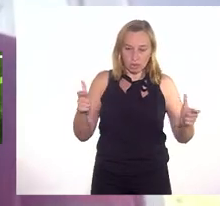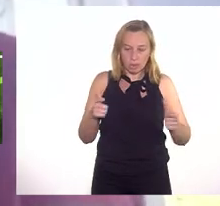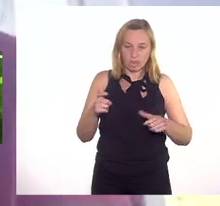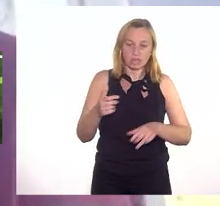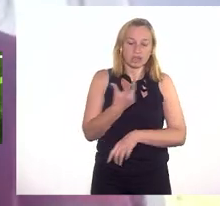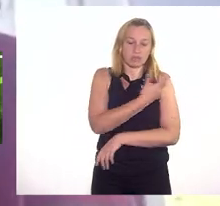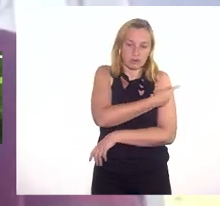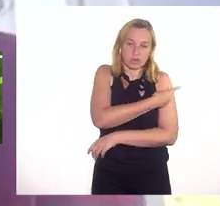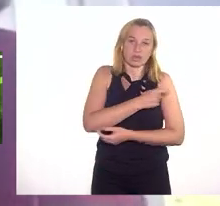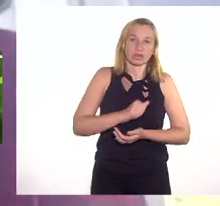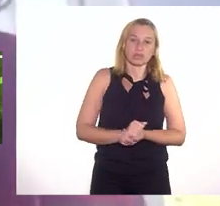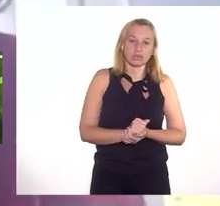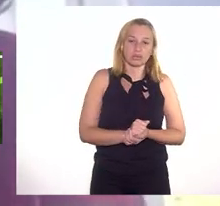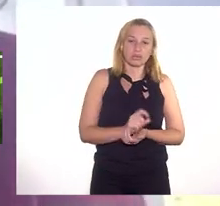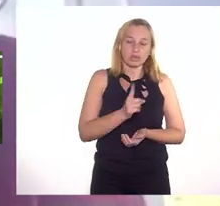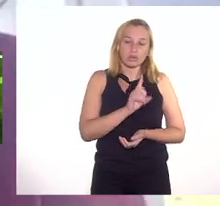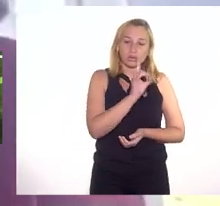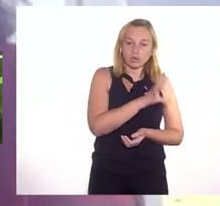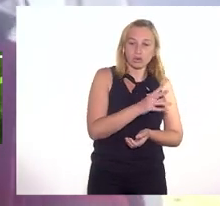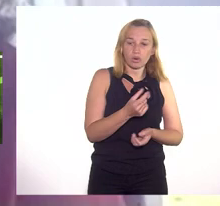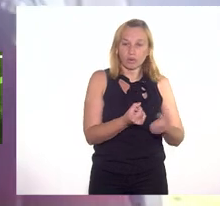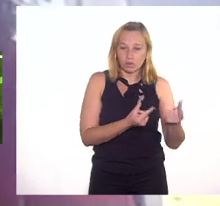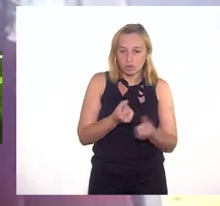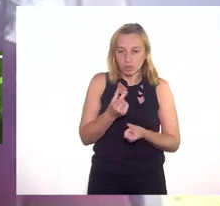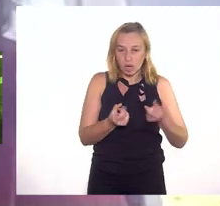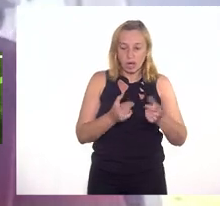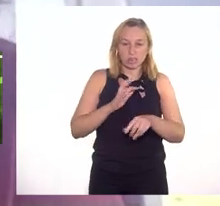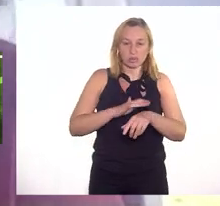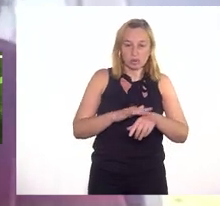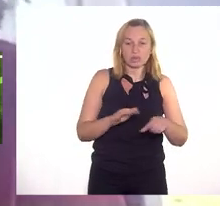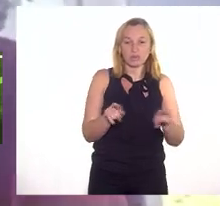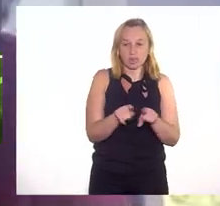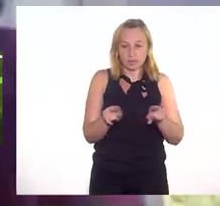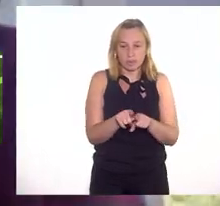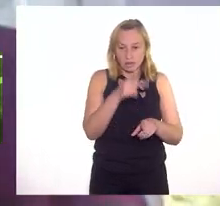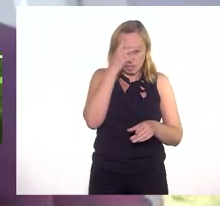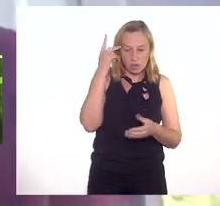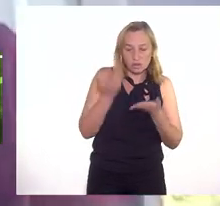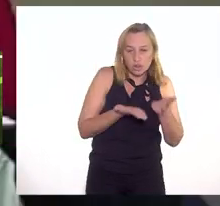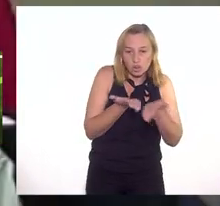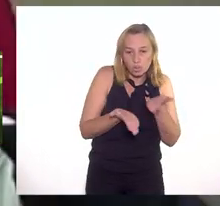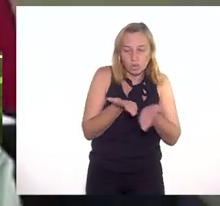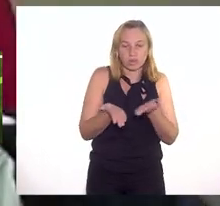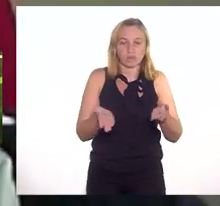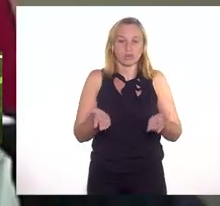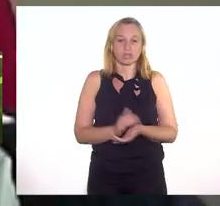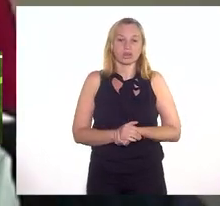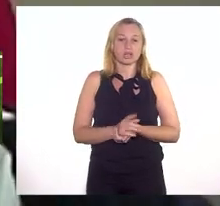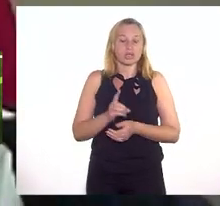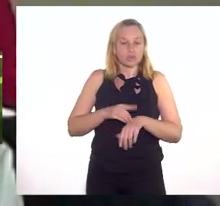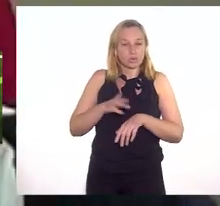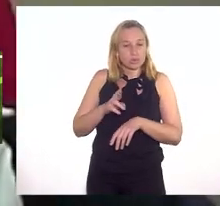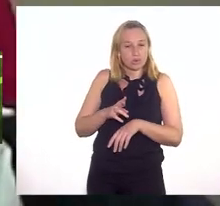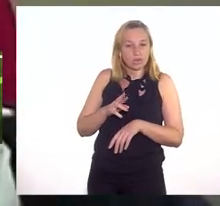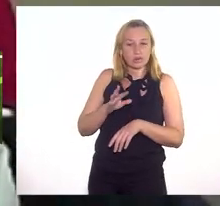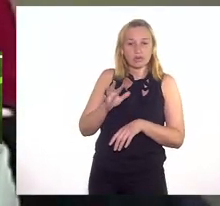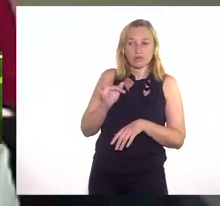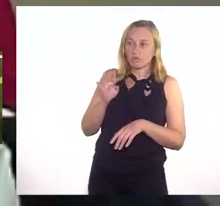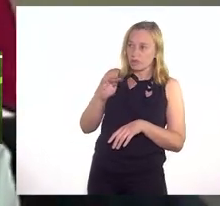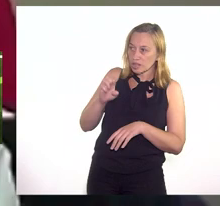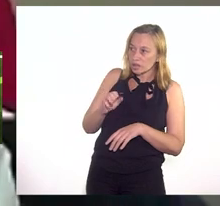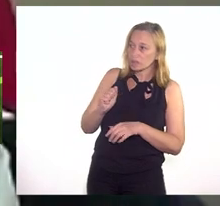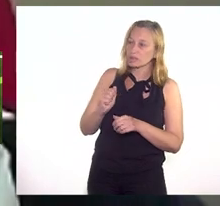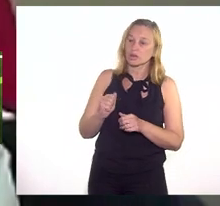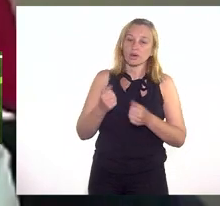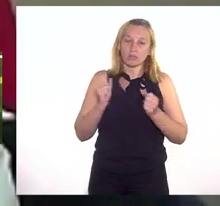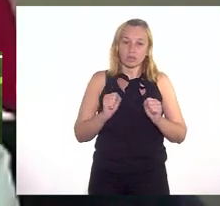vacinas, considerando não só os raros, como os seus cuidadores também. Mas aí, doutora Fernanda, acho que a gente pode fazer isso